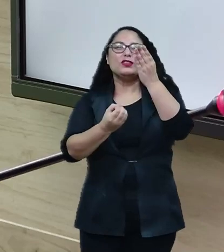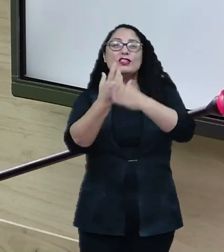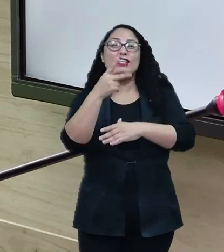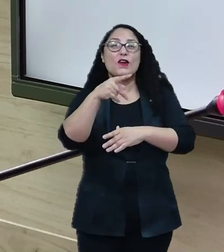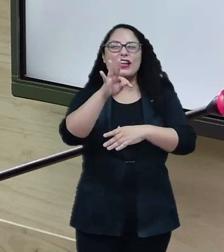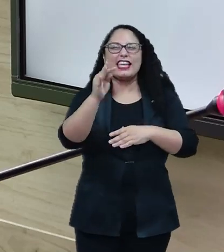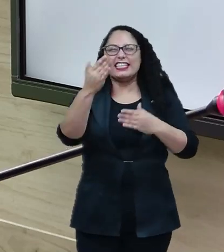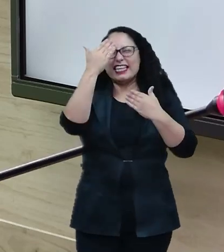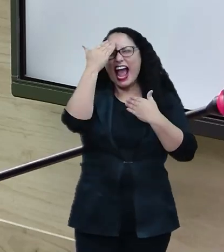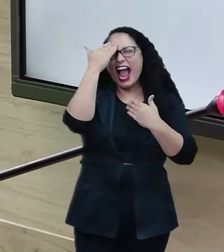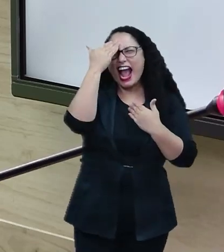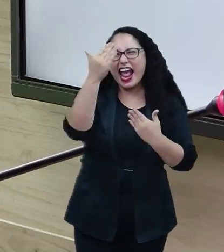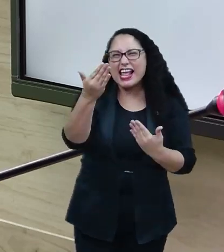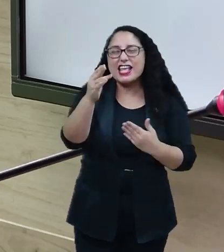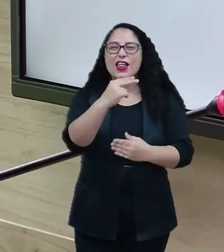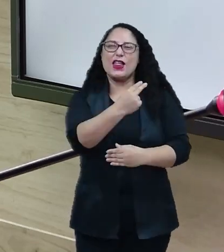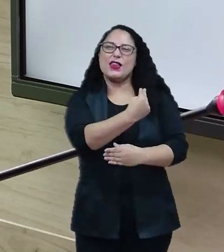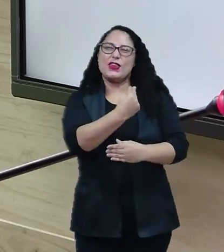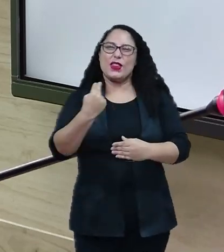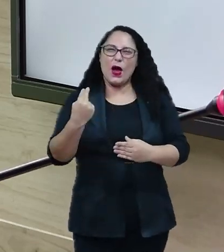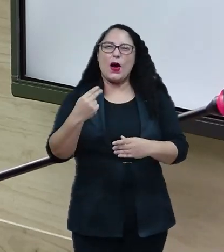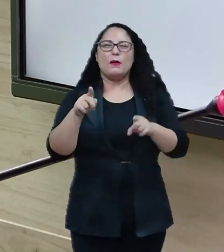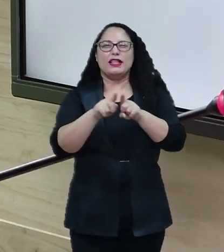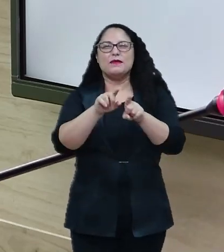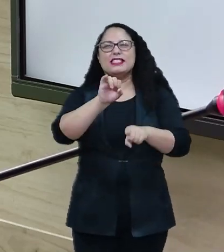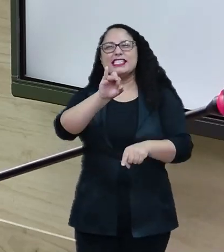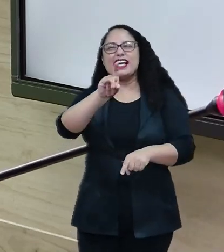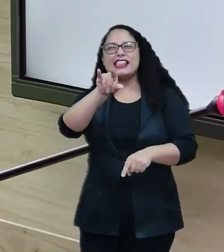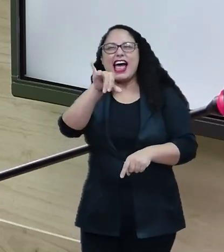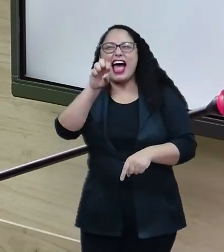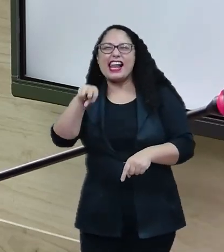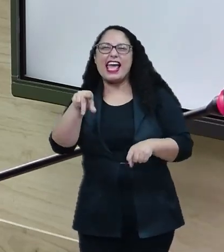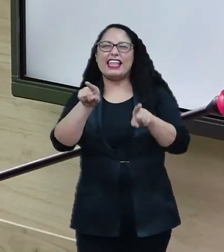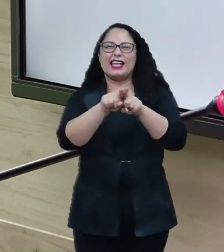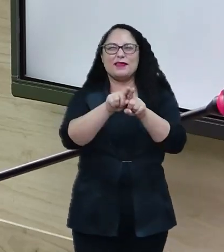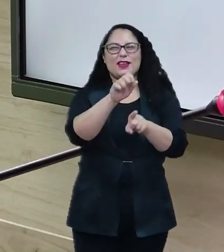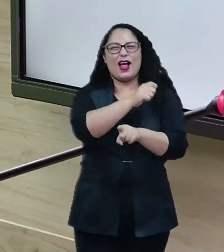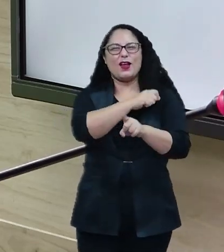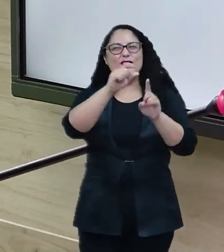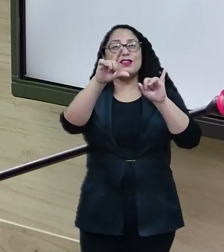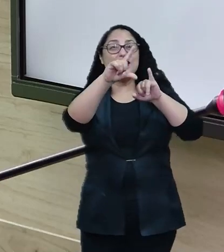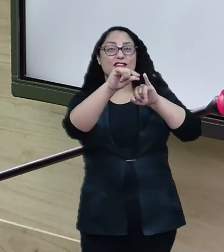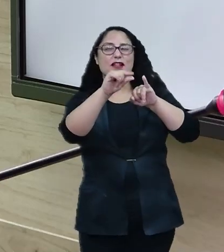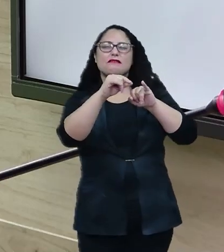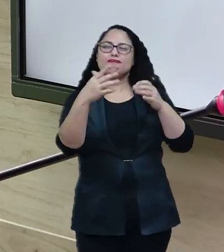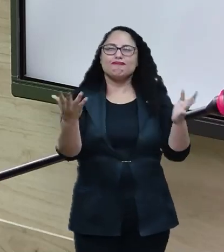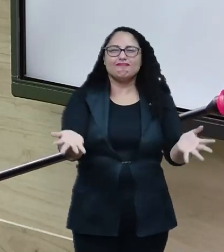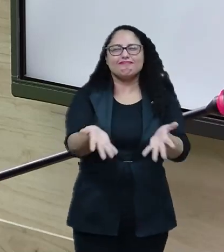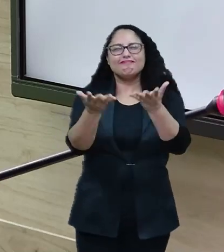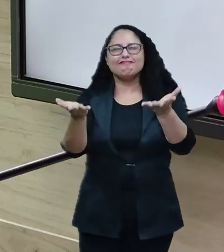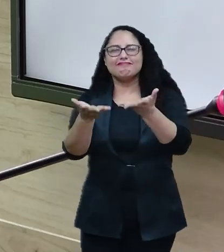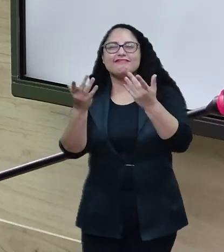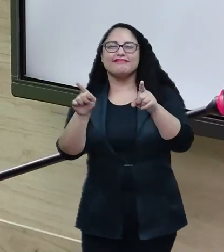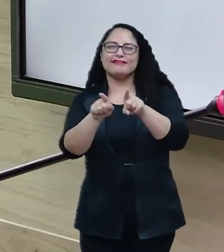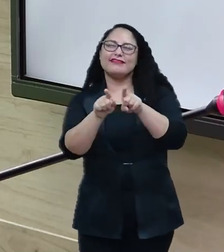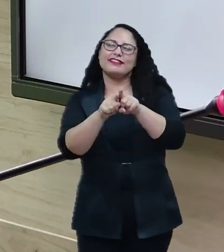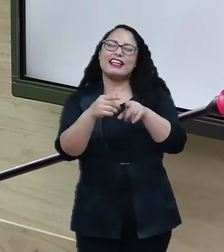né, agradecer em nome, né, do IP Santarém, ao IFB e aos estudantes que proporcionaram,